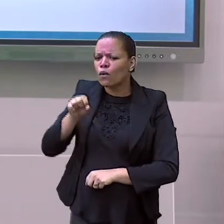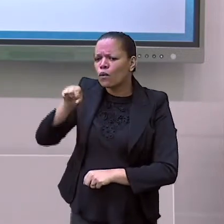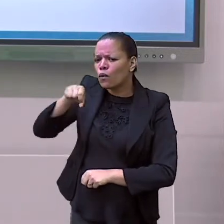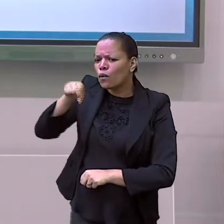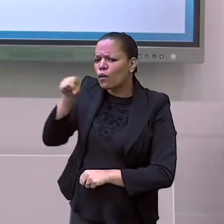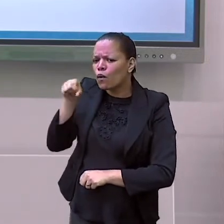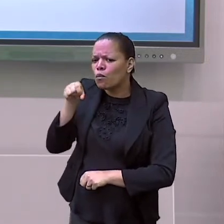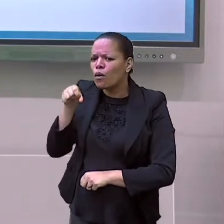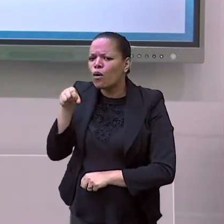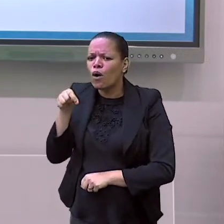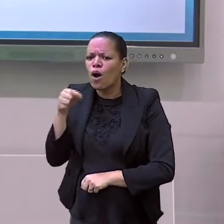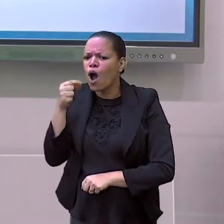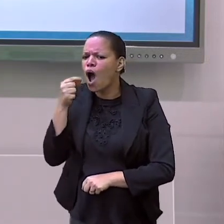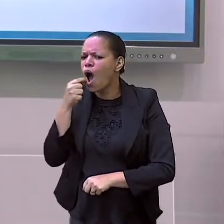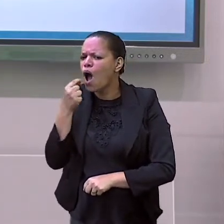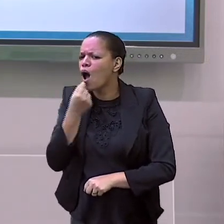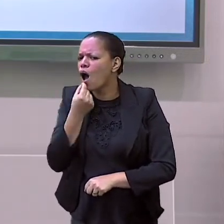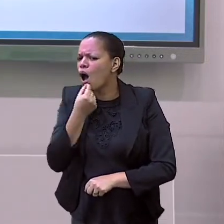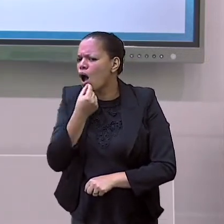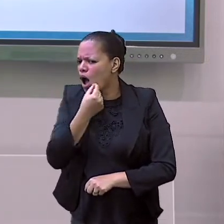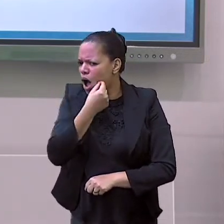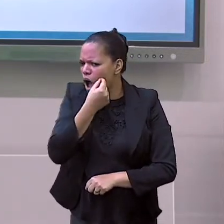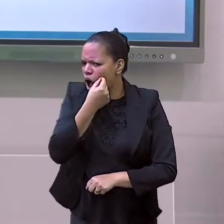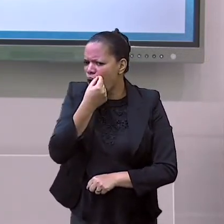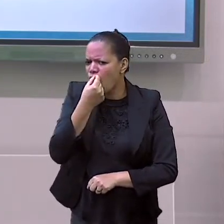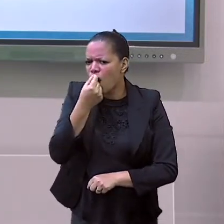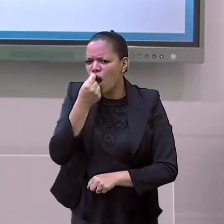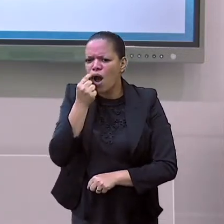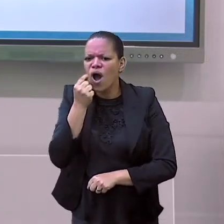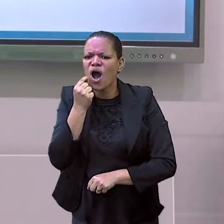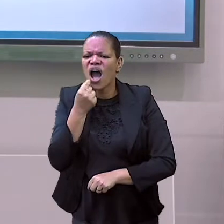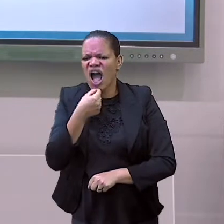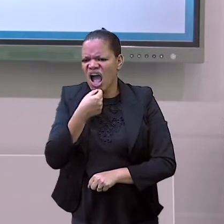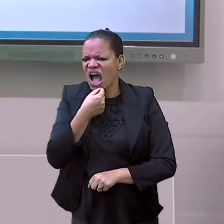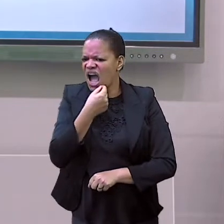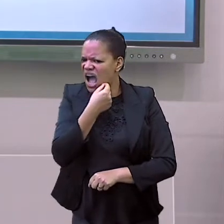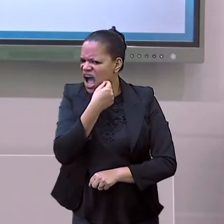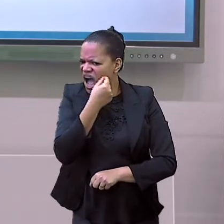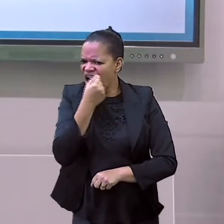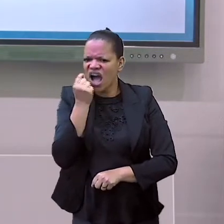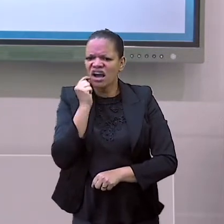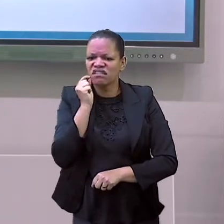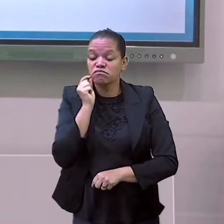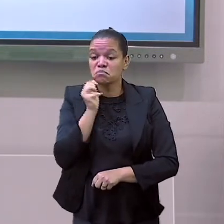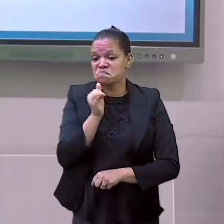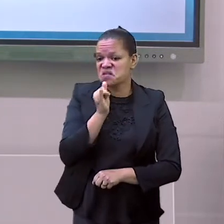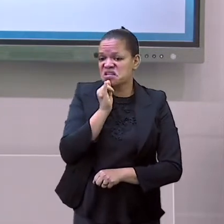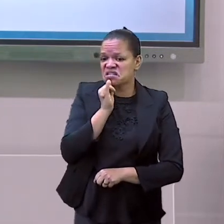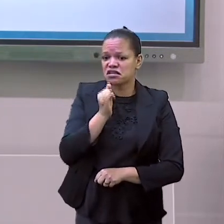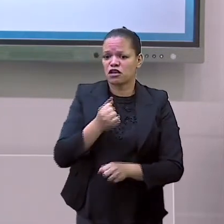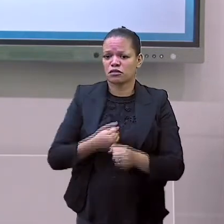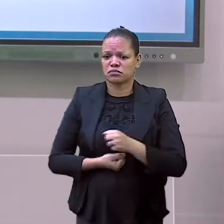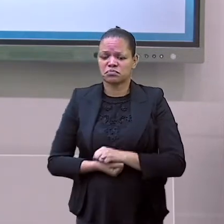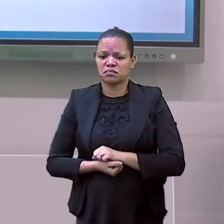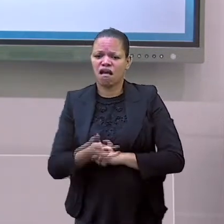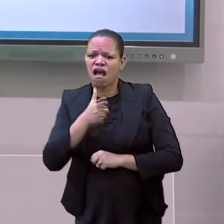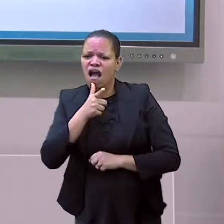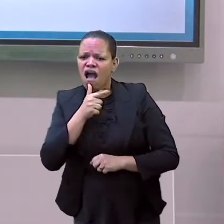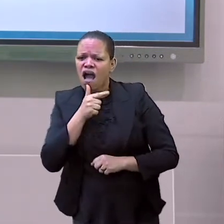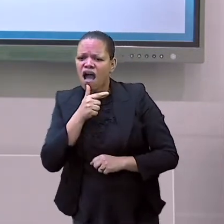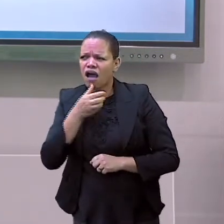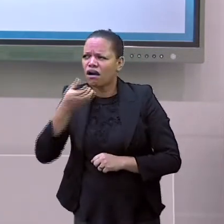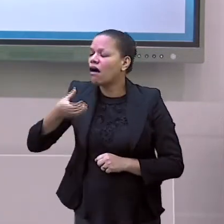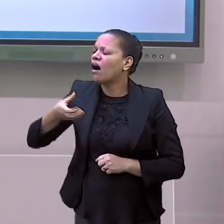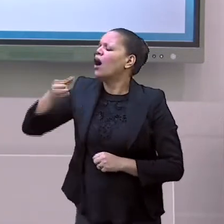ou inferior. Uma vez que você tomou alguma coisa naquele copo e outra pessoa veio e tomou